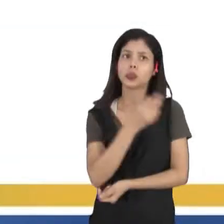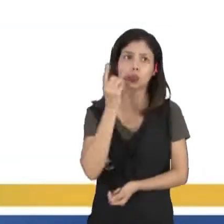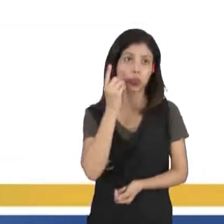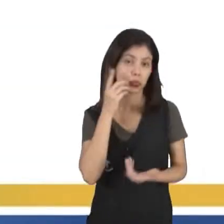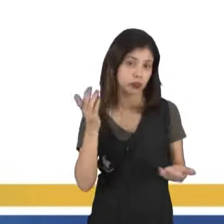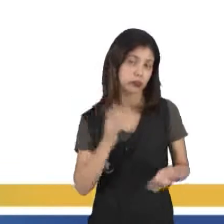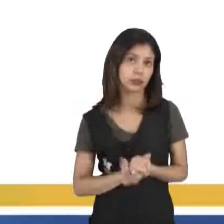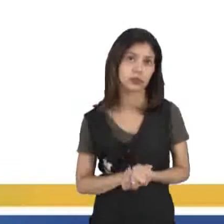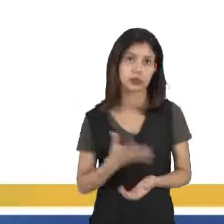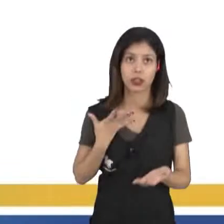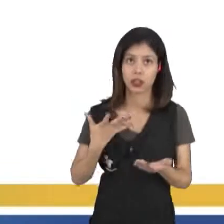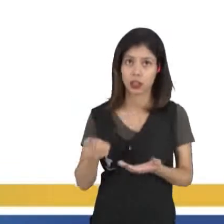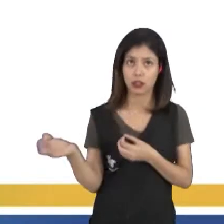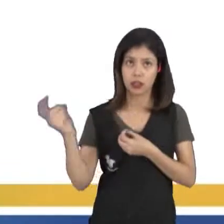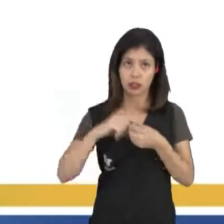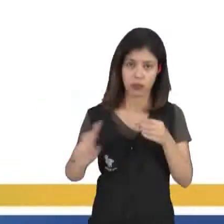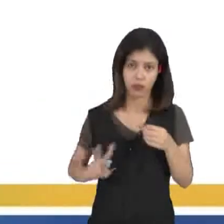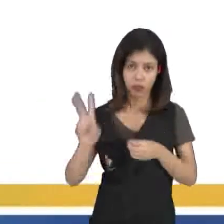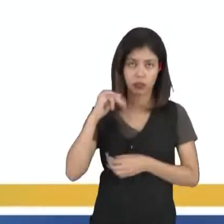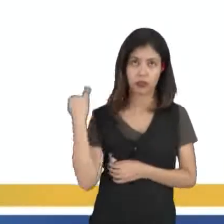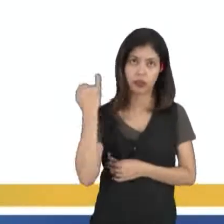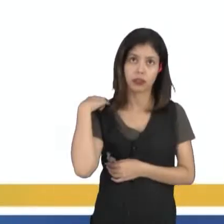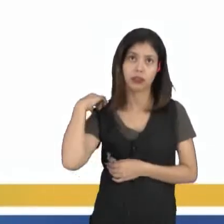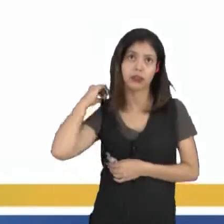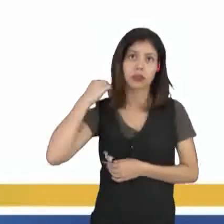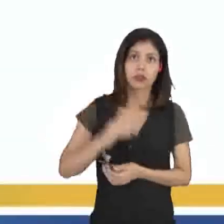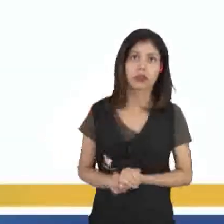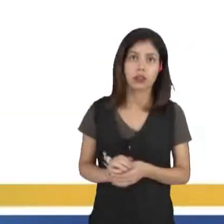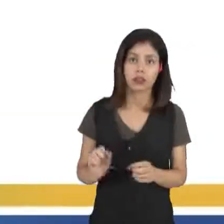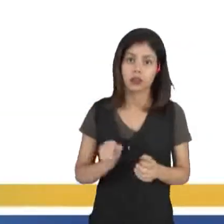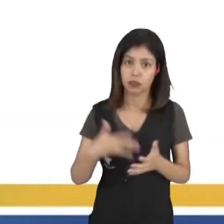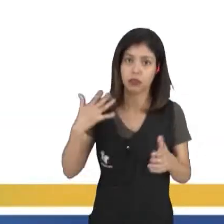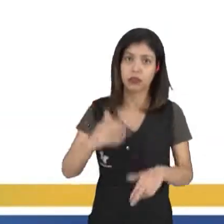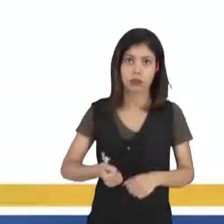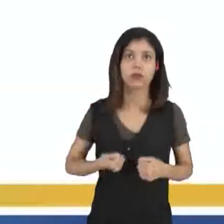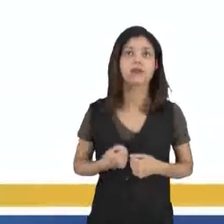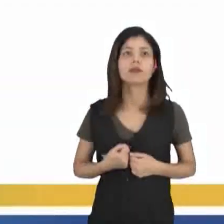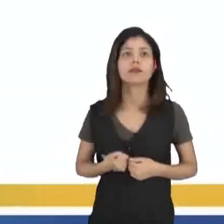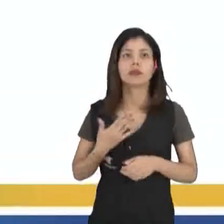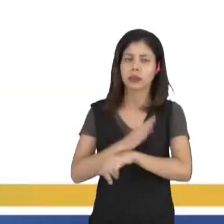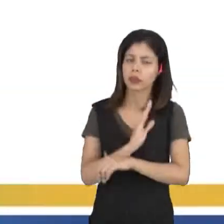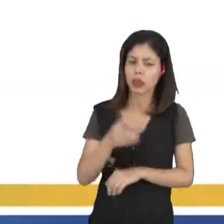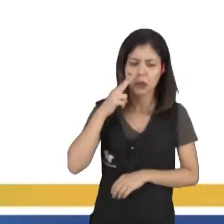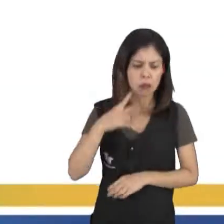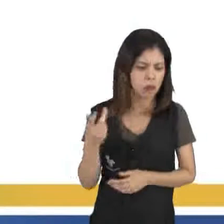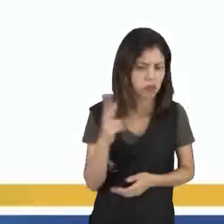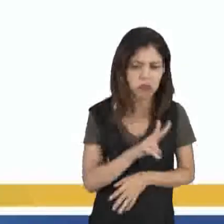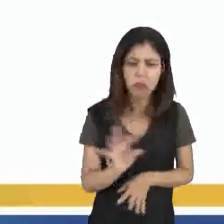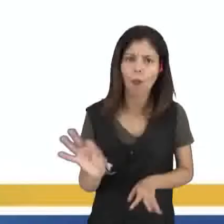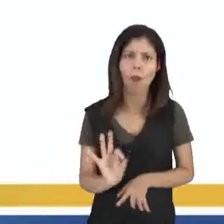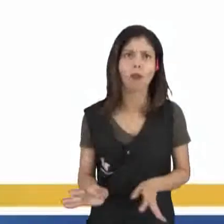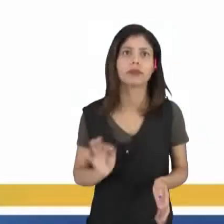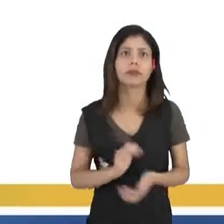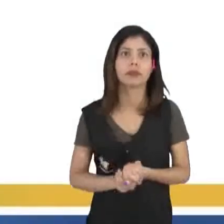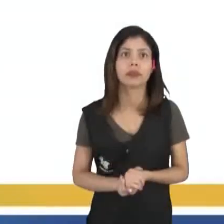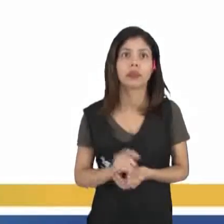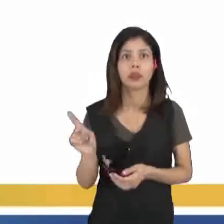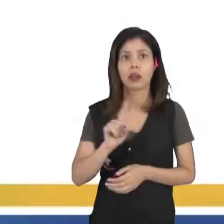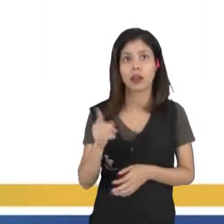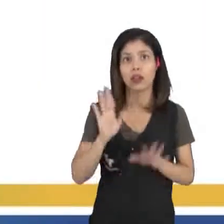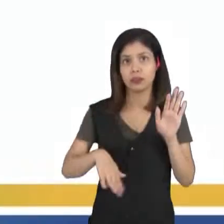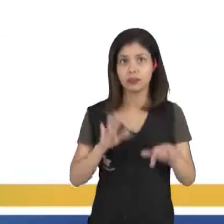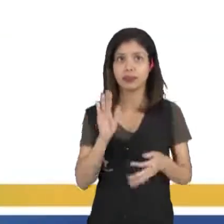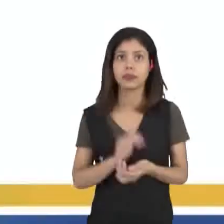dia a dia. Ele resgata valores tão importantes, mas que muitas vezes passam despercebidos. Não